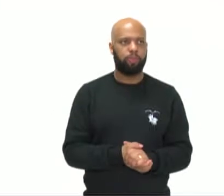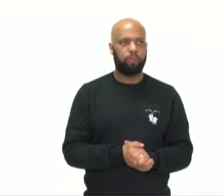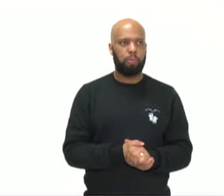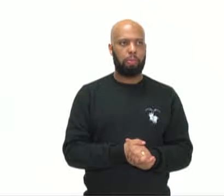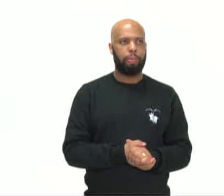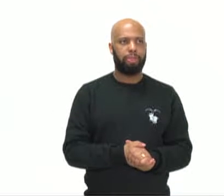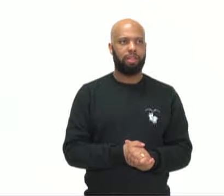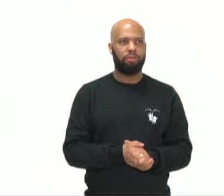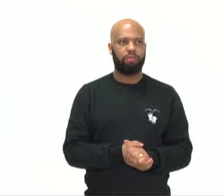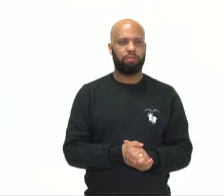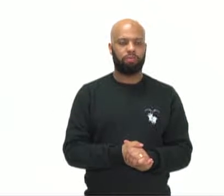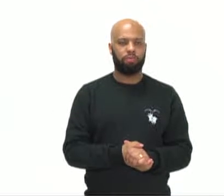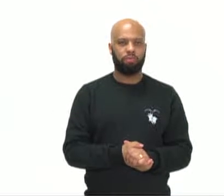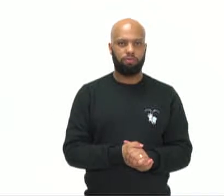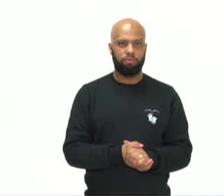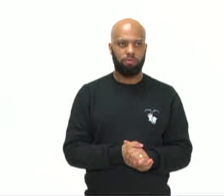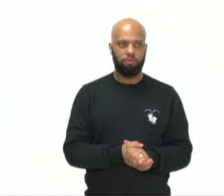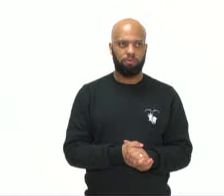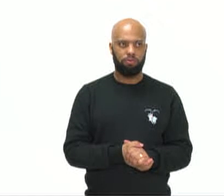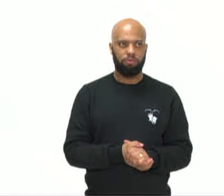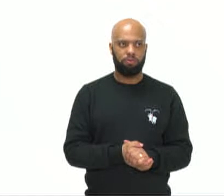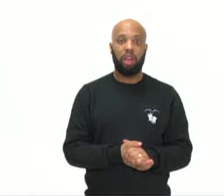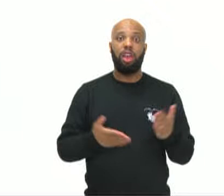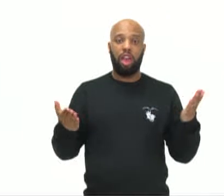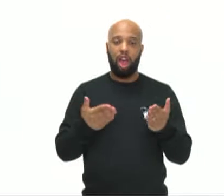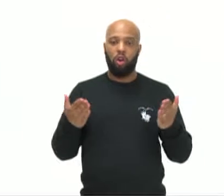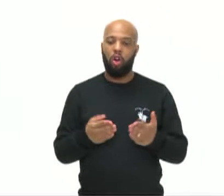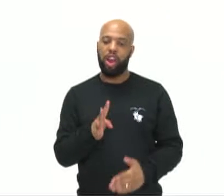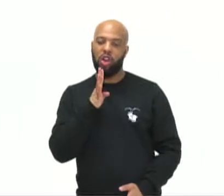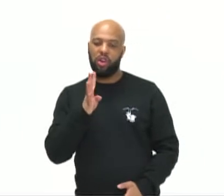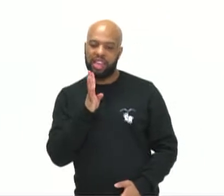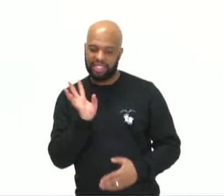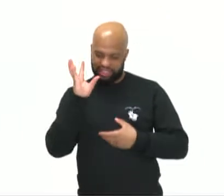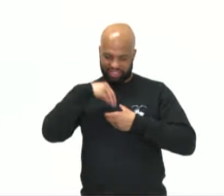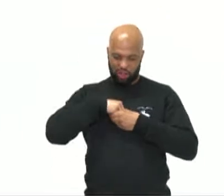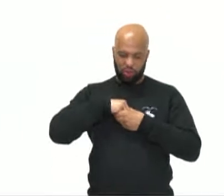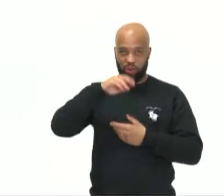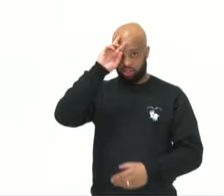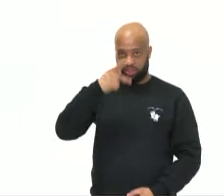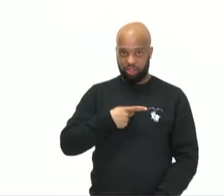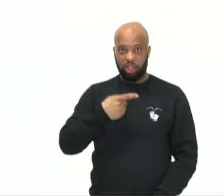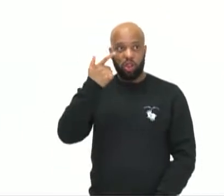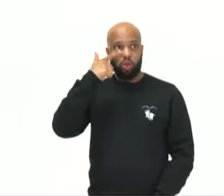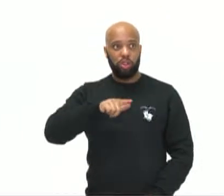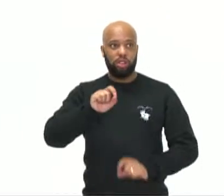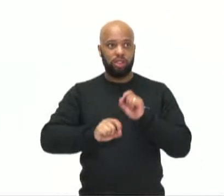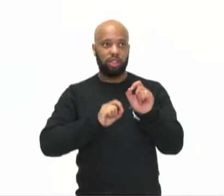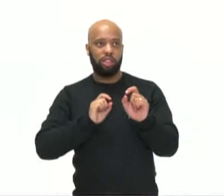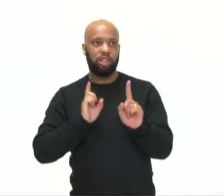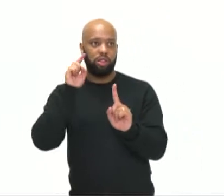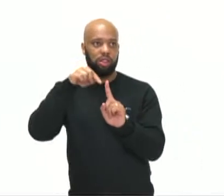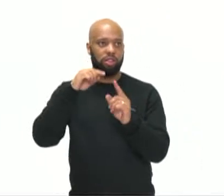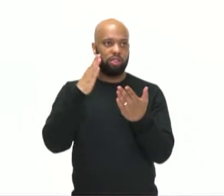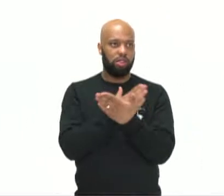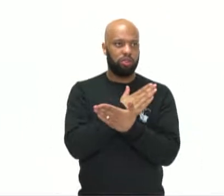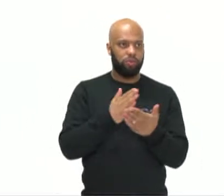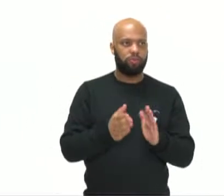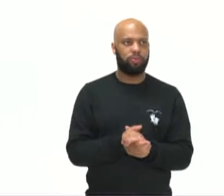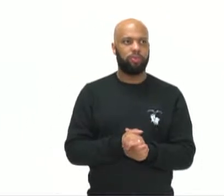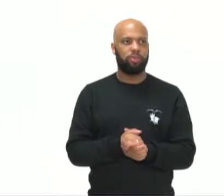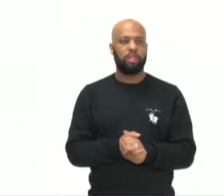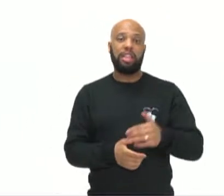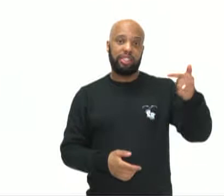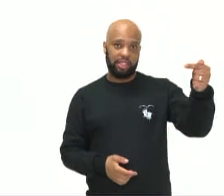Interpessoal é a inclinação para se conhecer e usar o entendimento de si mesmo para alcançar certos fins. Musical é a aptidão